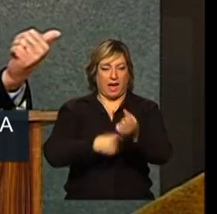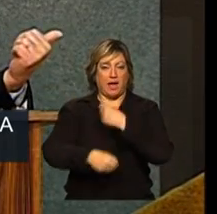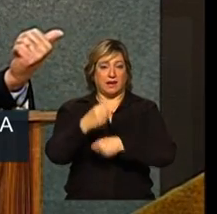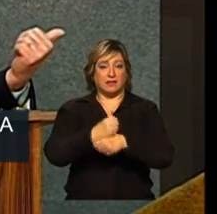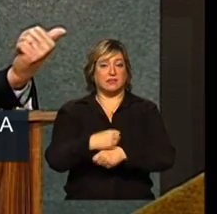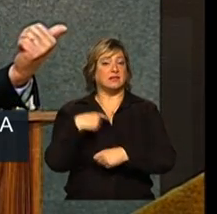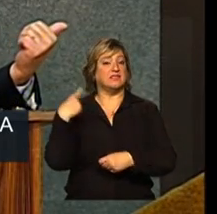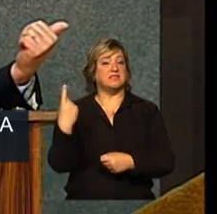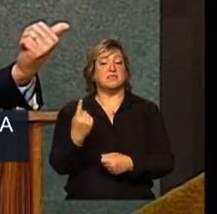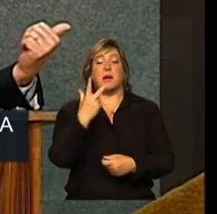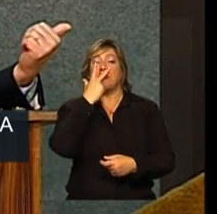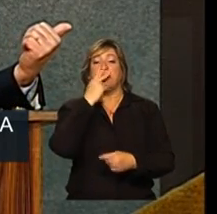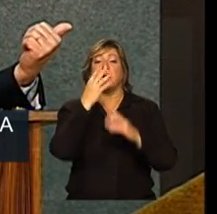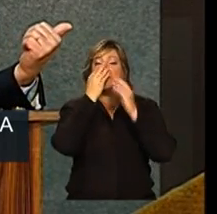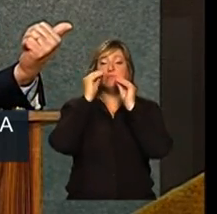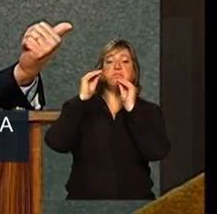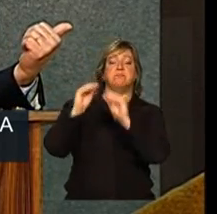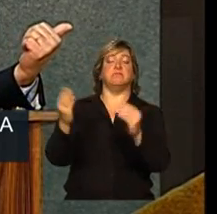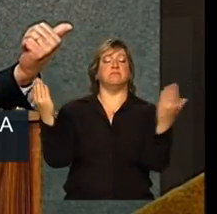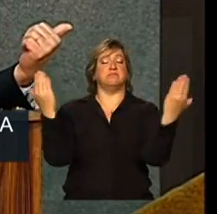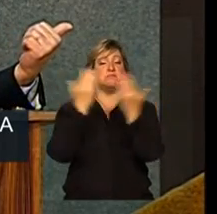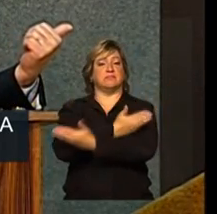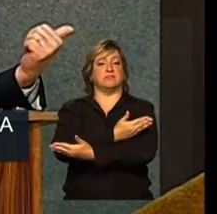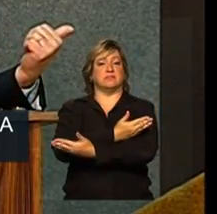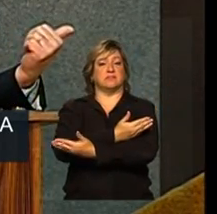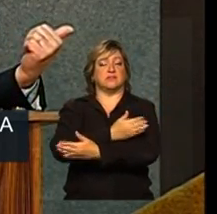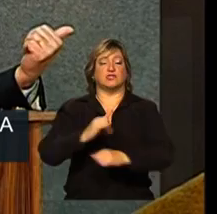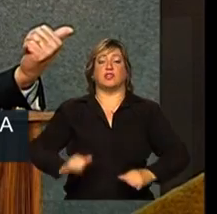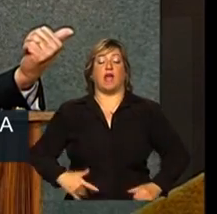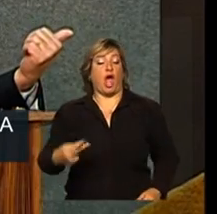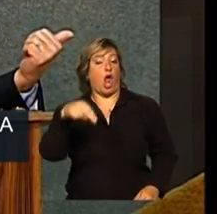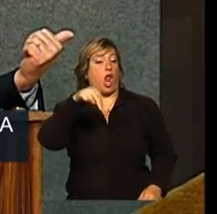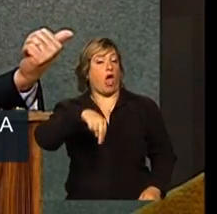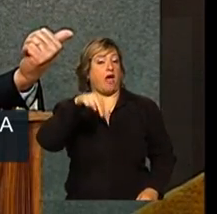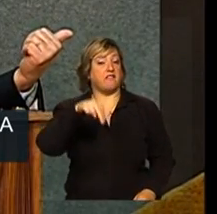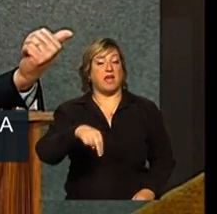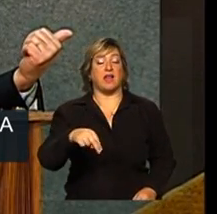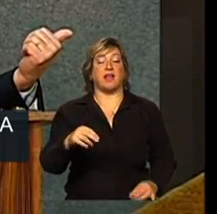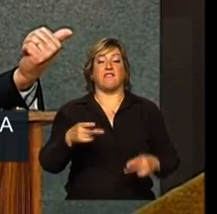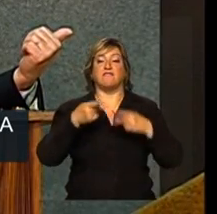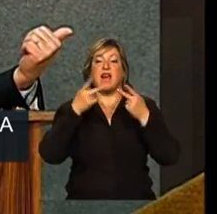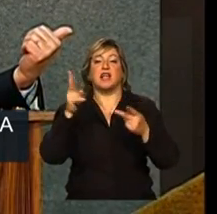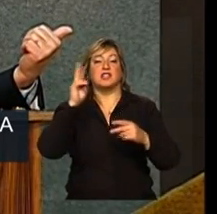eles eram invisíveis. As novelas não falavam com eles,